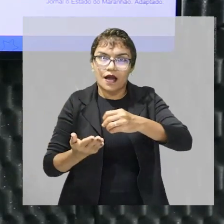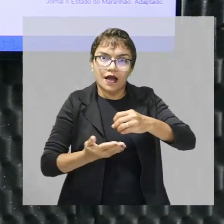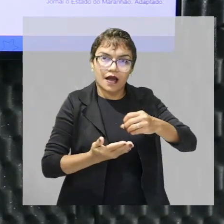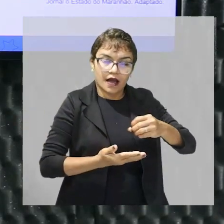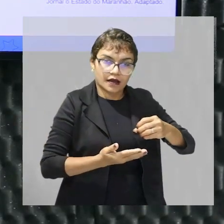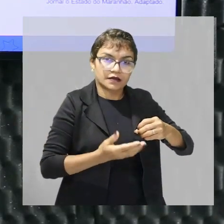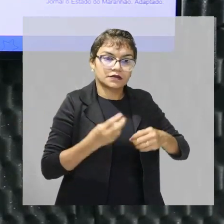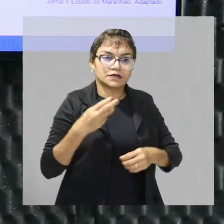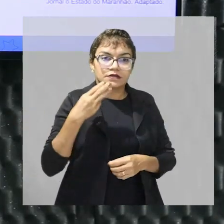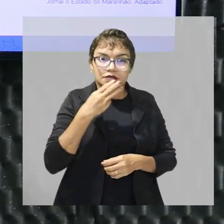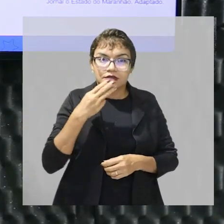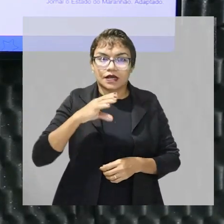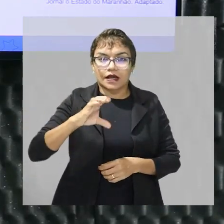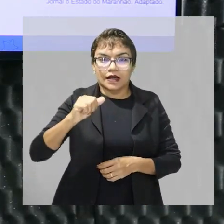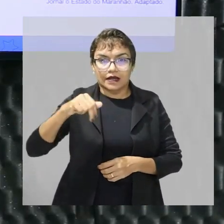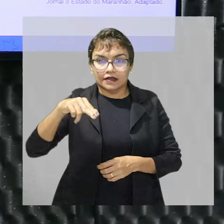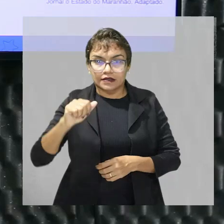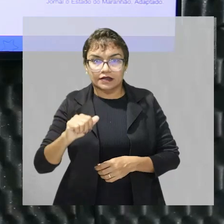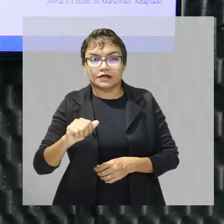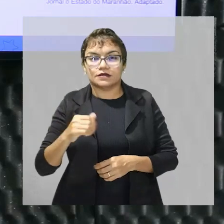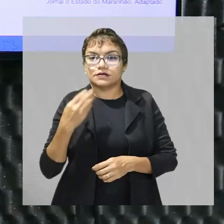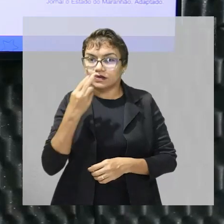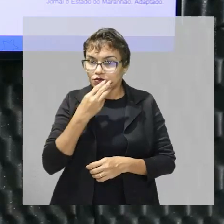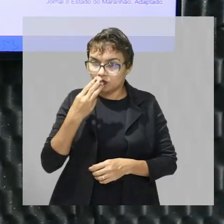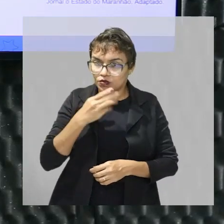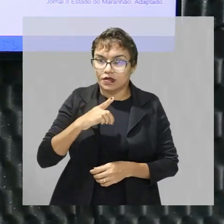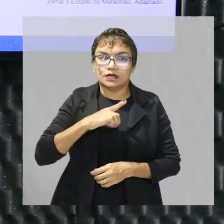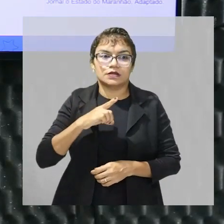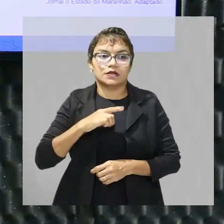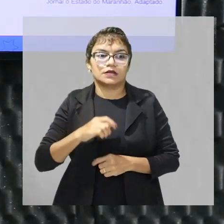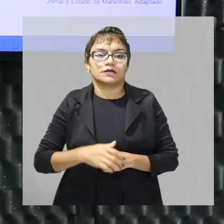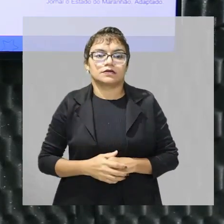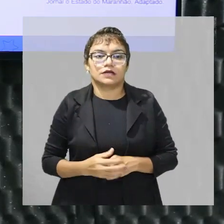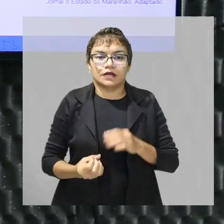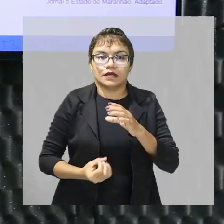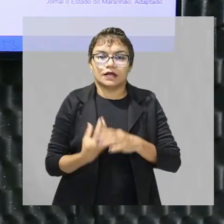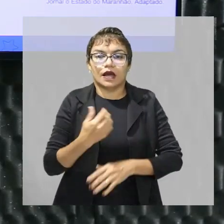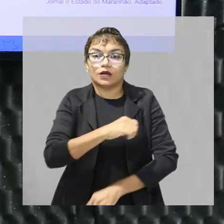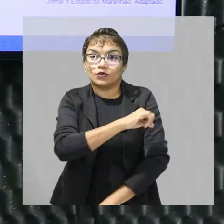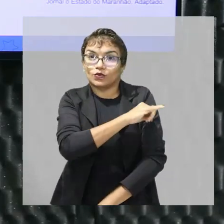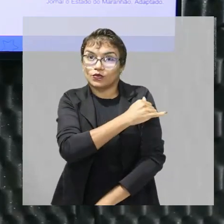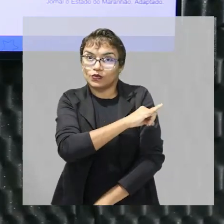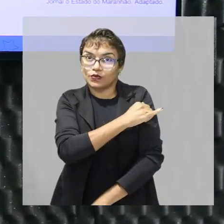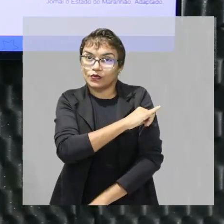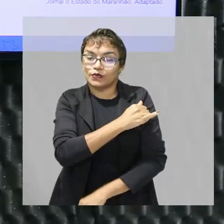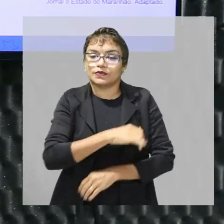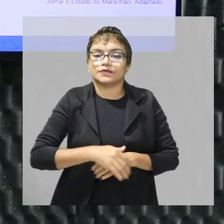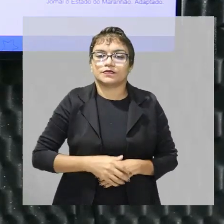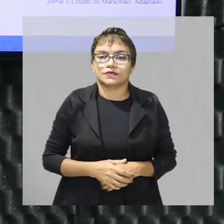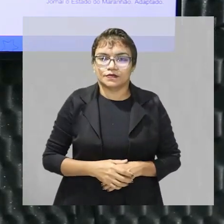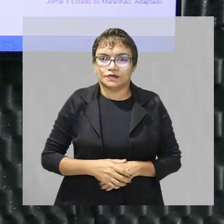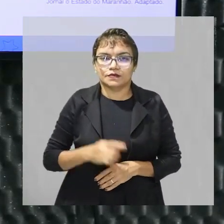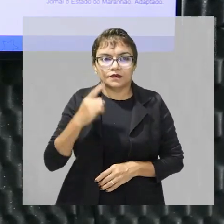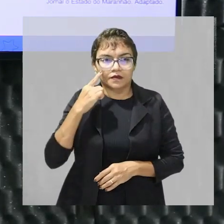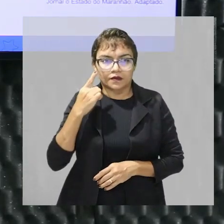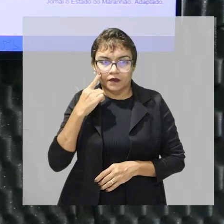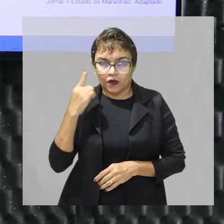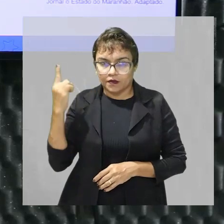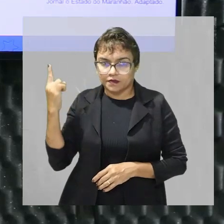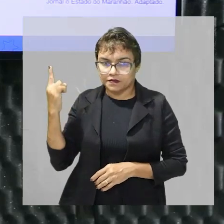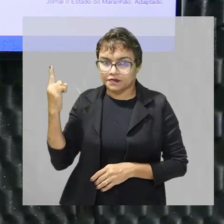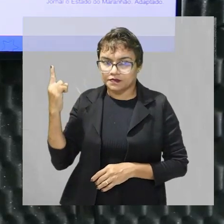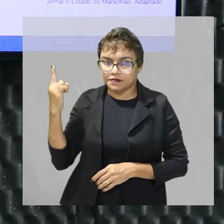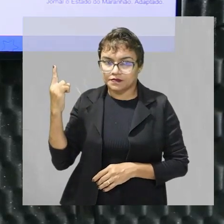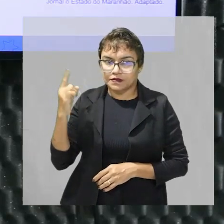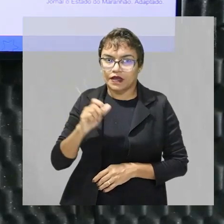safra 15-16 será destinado à produção de etanol, ok? Anidro ou então